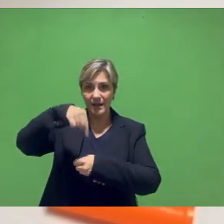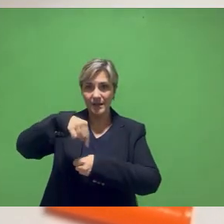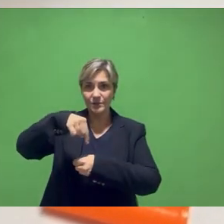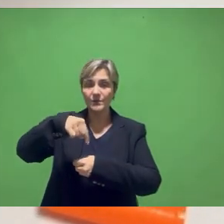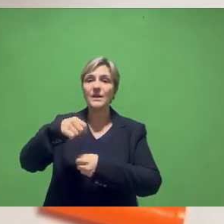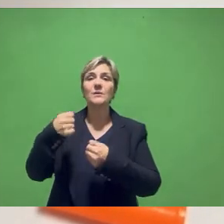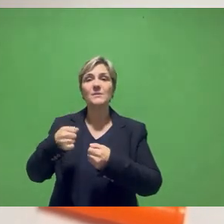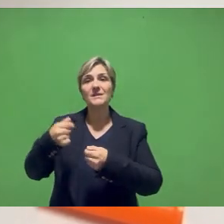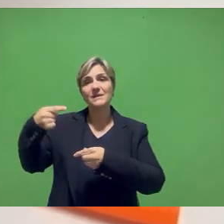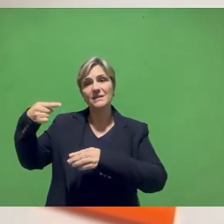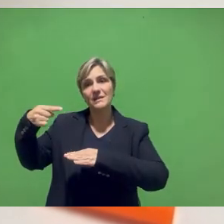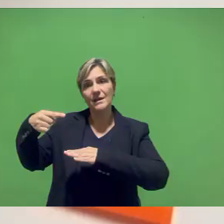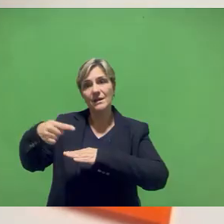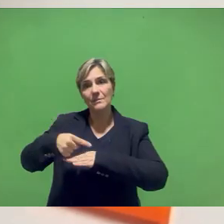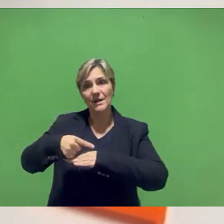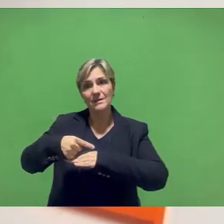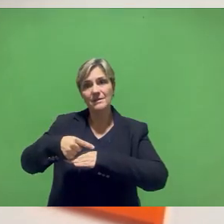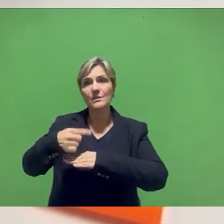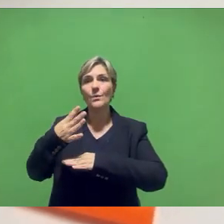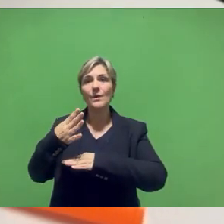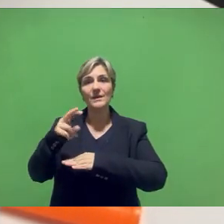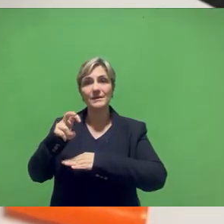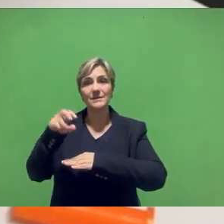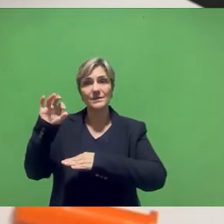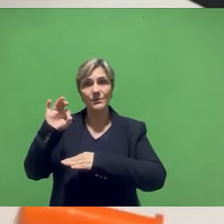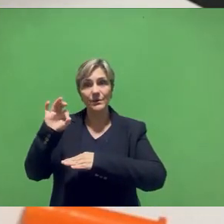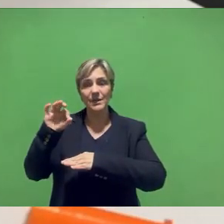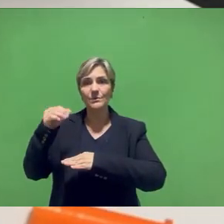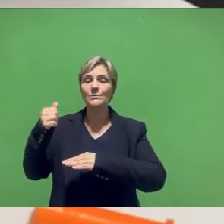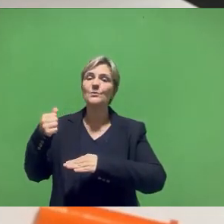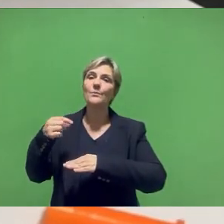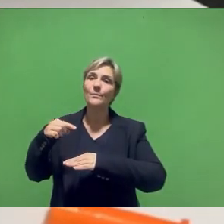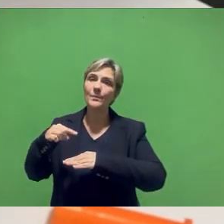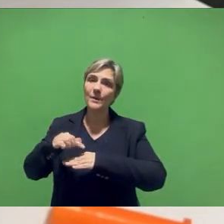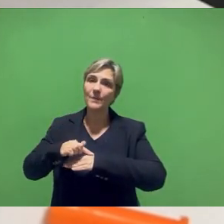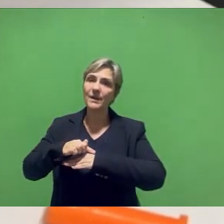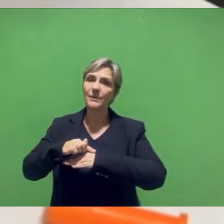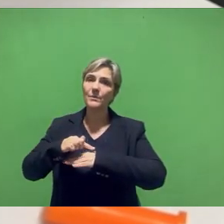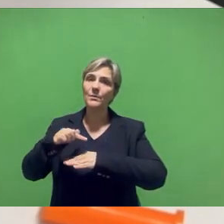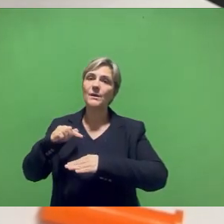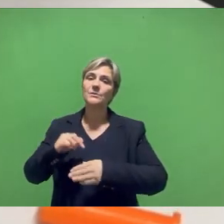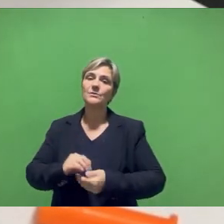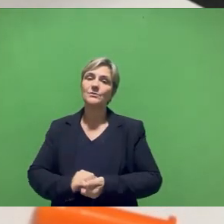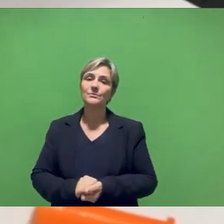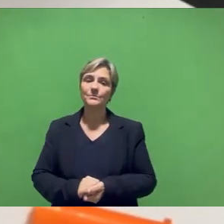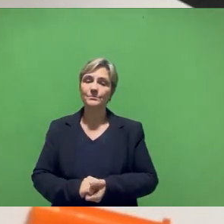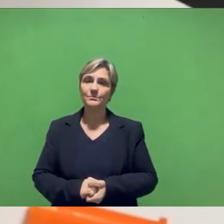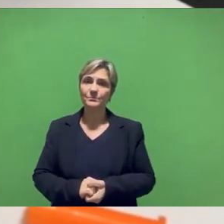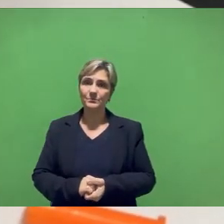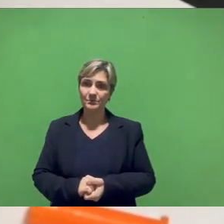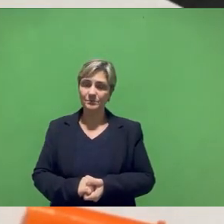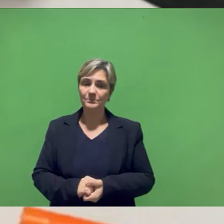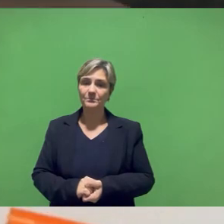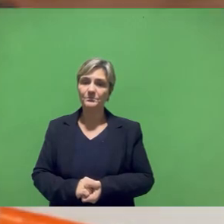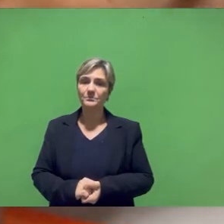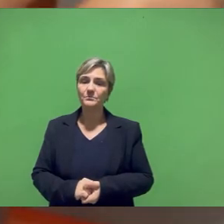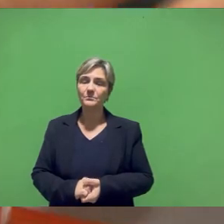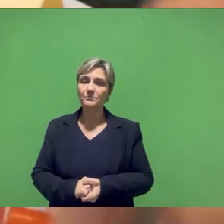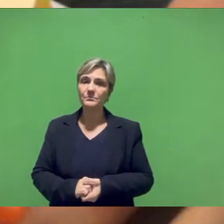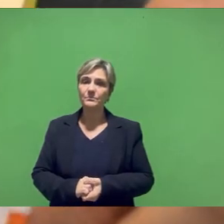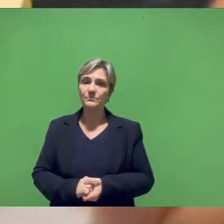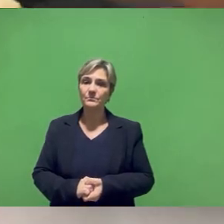E aí tem que ser aplicado 45 graus. Para chegar aqui e não aqui,